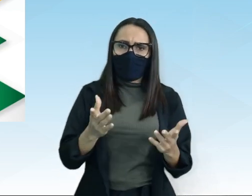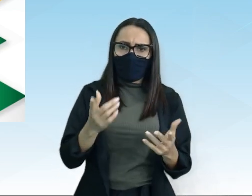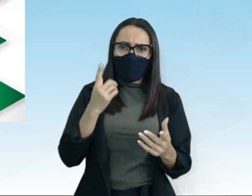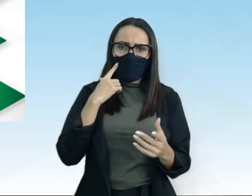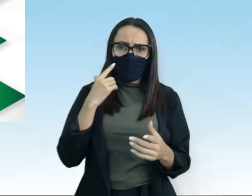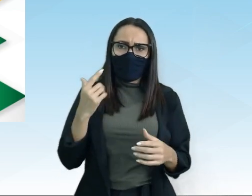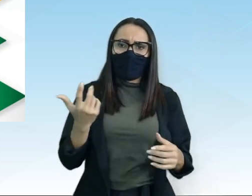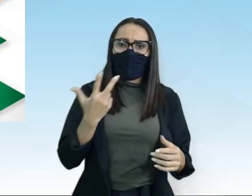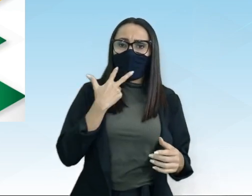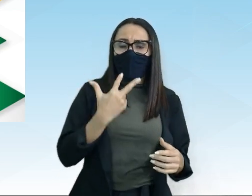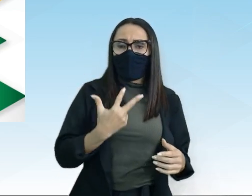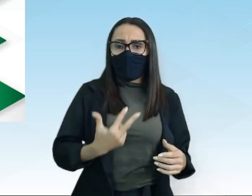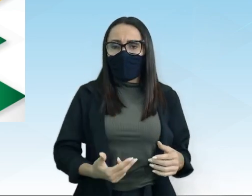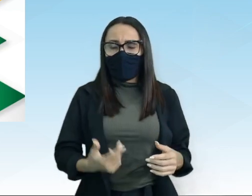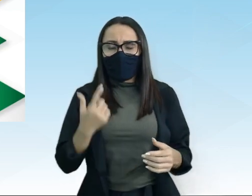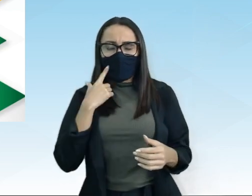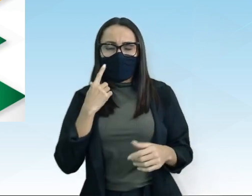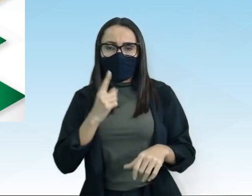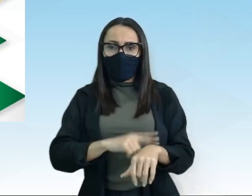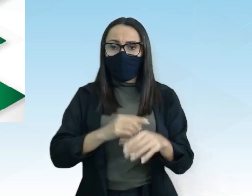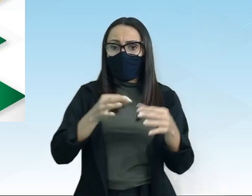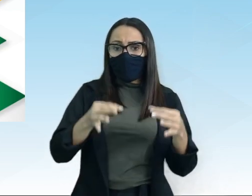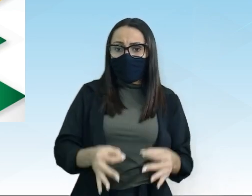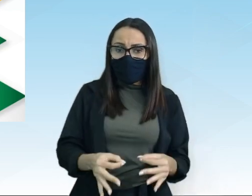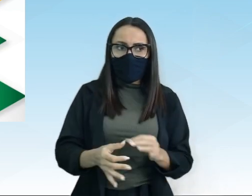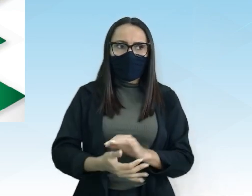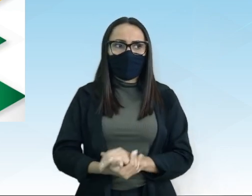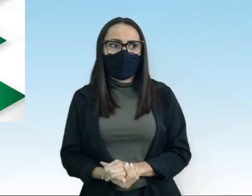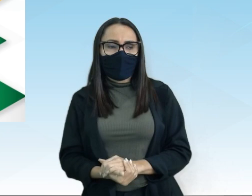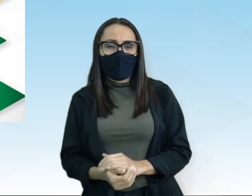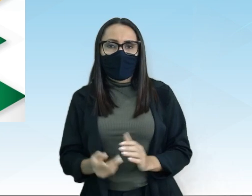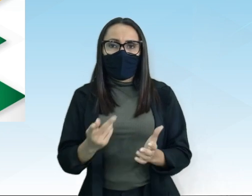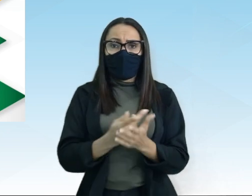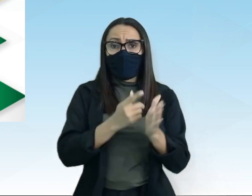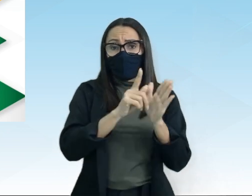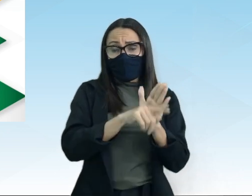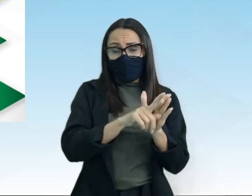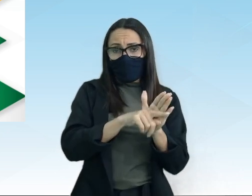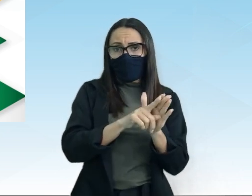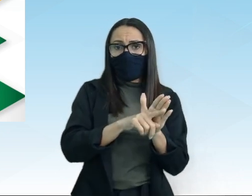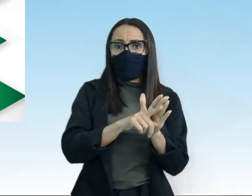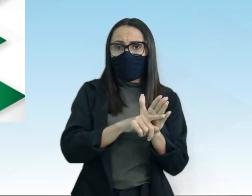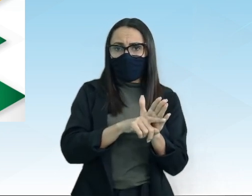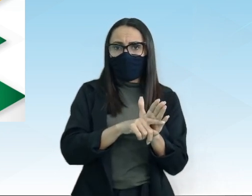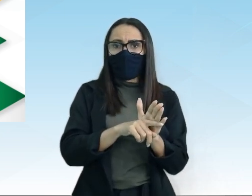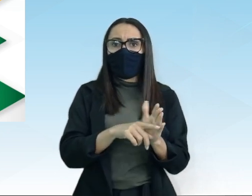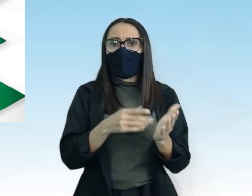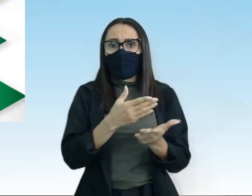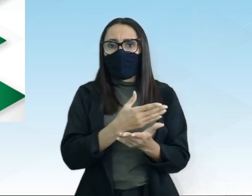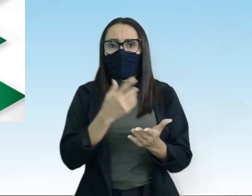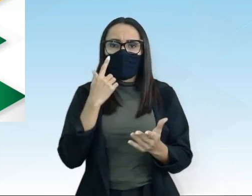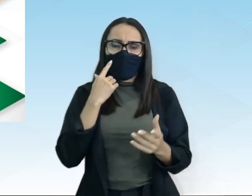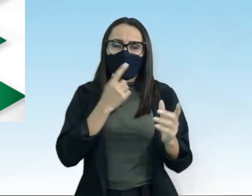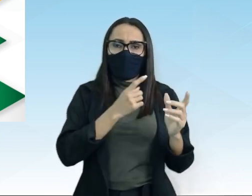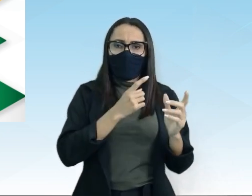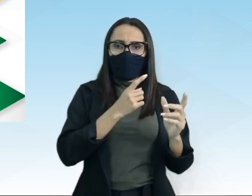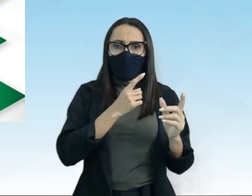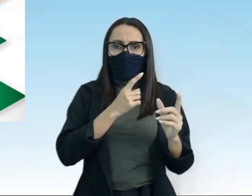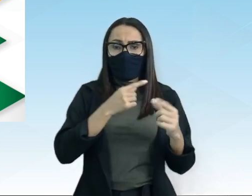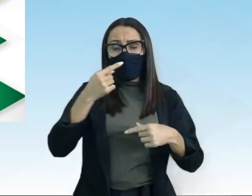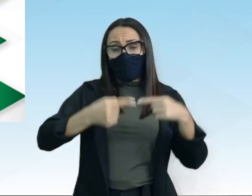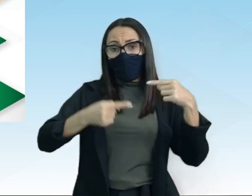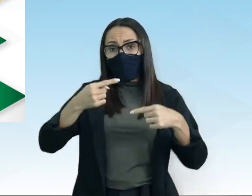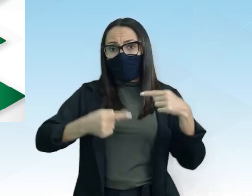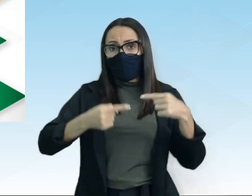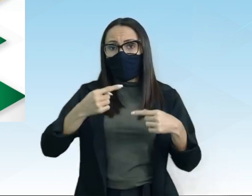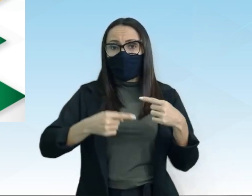língua certa na hora certa. Ou seja, existem gêneros textuais como um debate, certo,